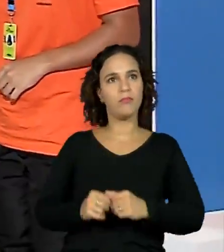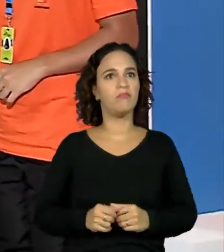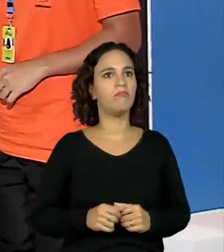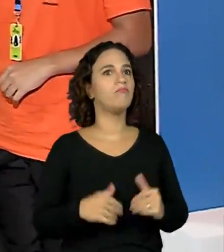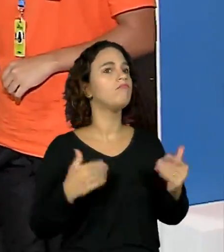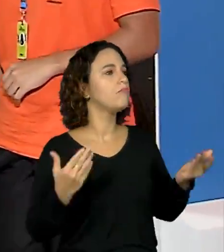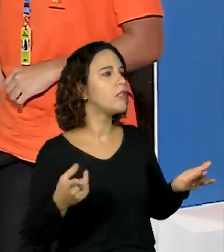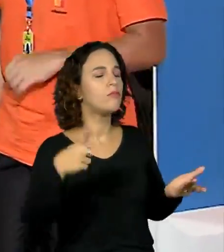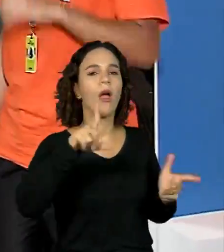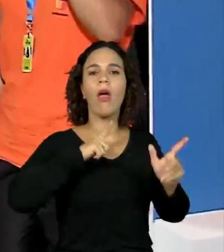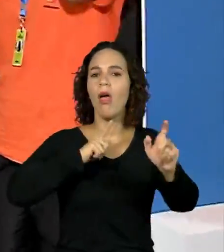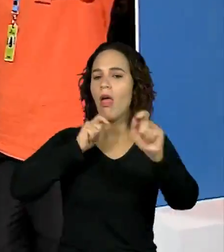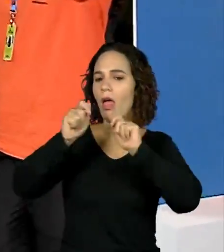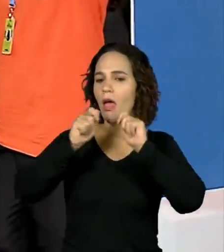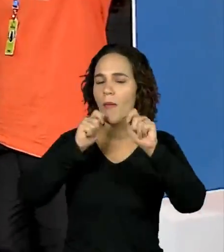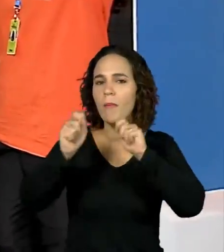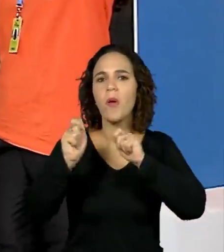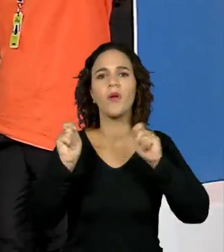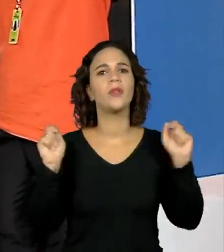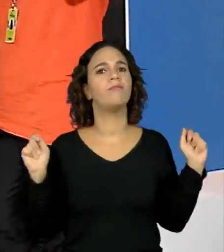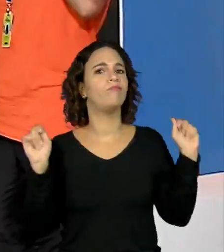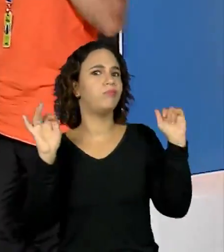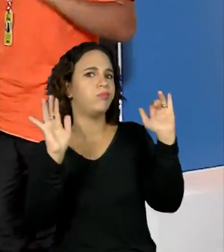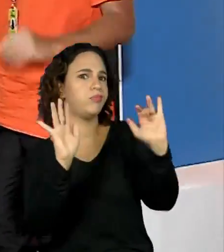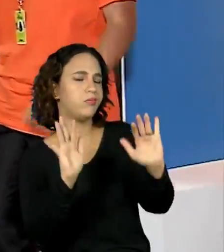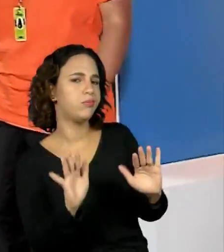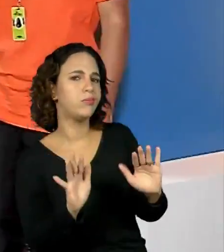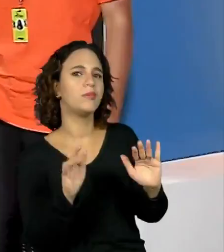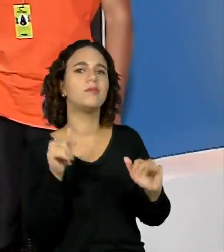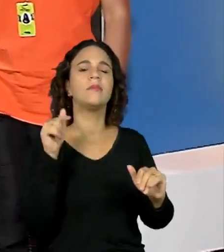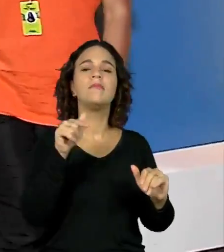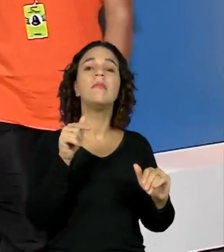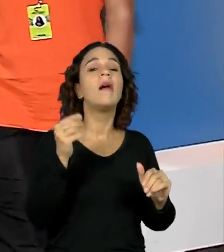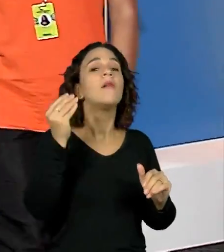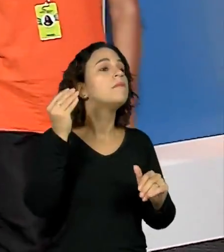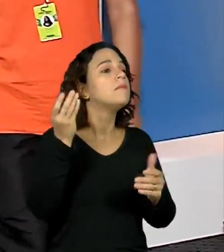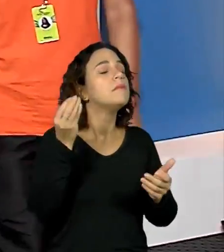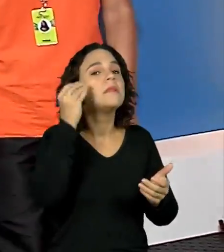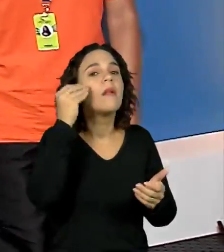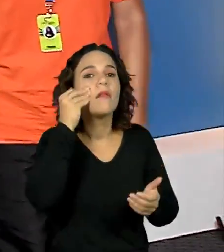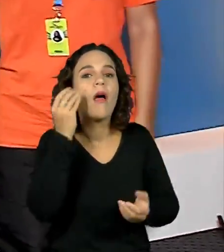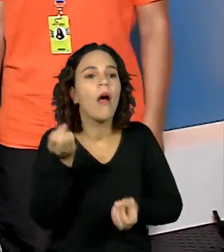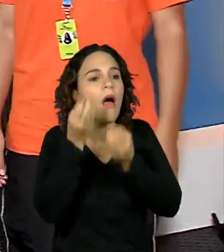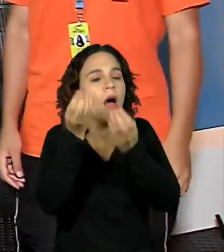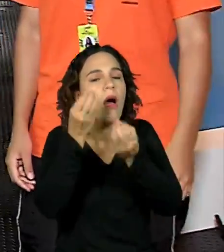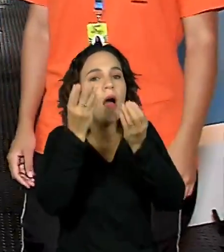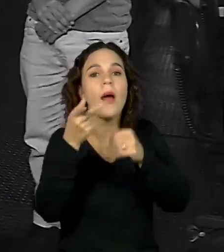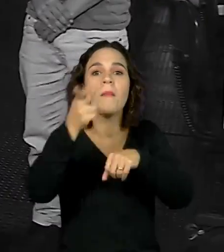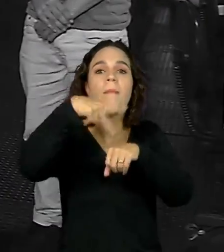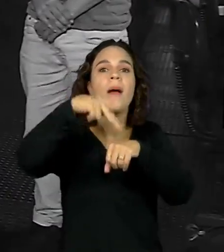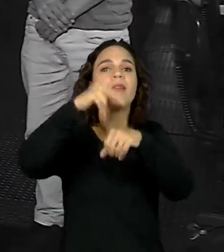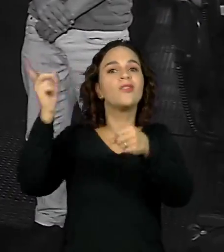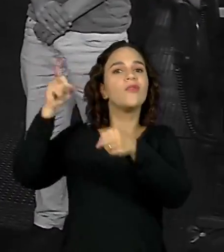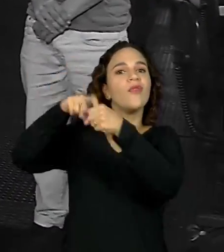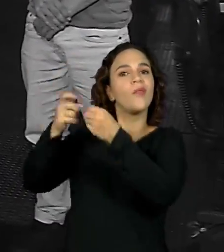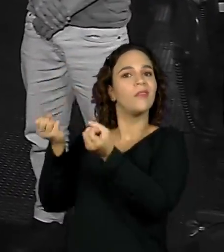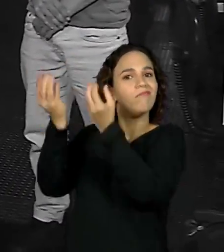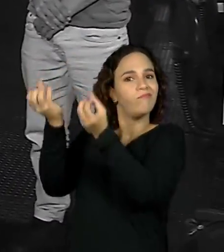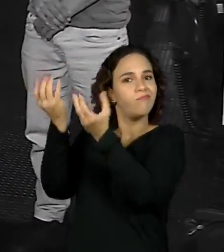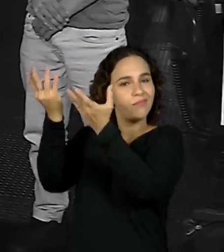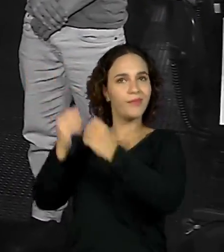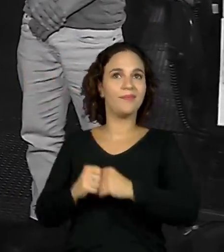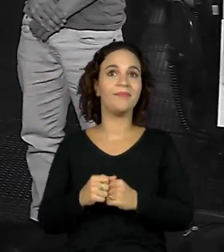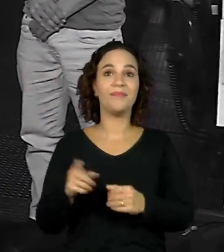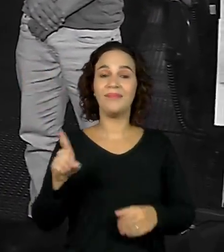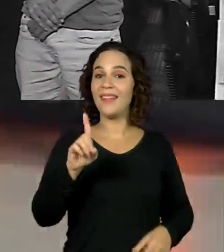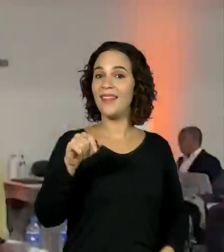os repórteres vêm para cá para poder justamente buscar informações para levar para os seus países. Estou aqui com o Daniel Mello, jornalista